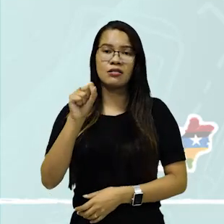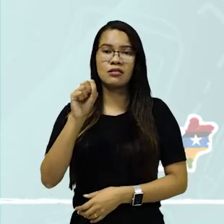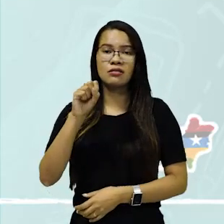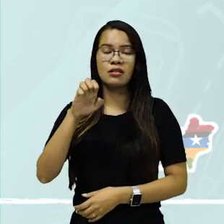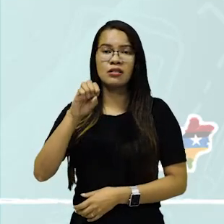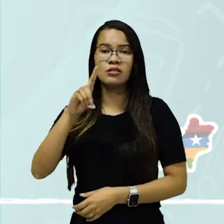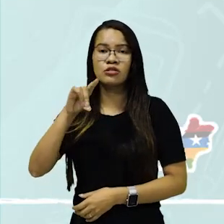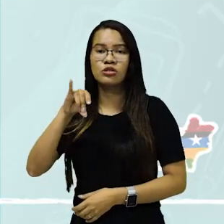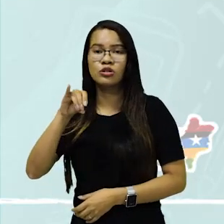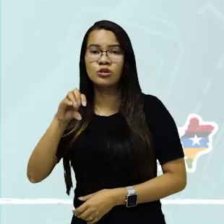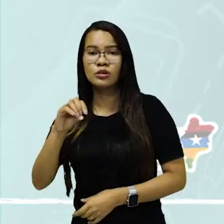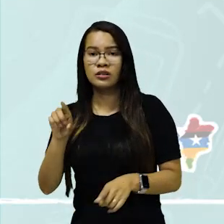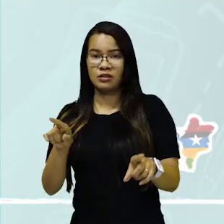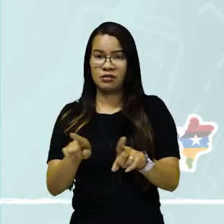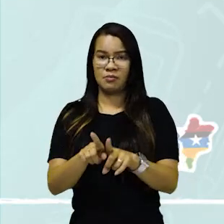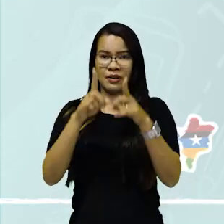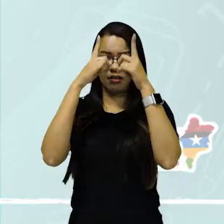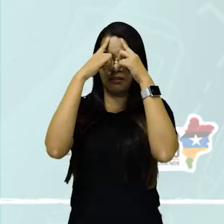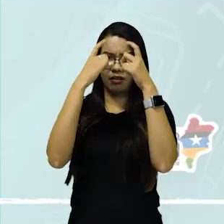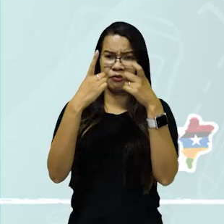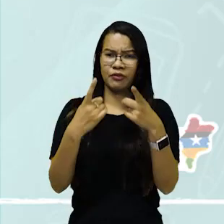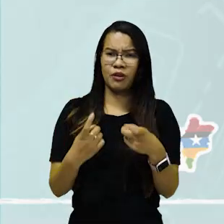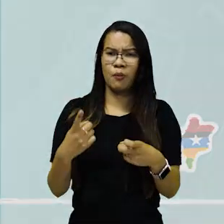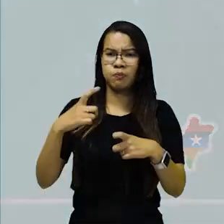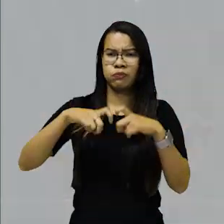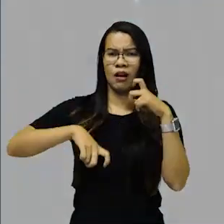E da própria o quê? Da violência sexual.